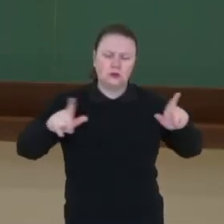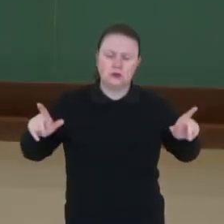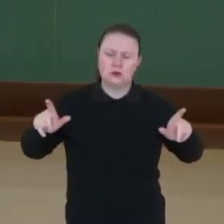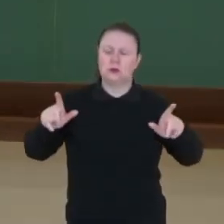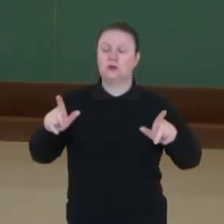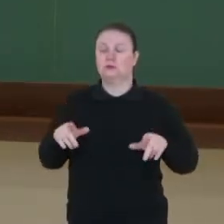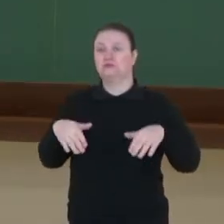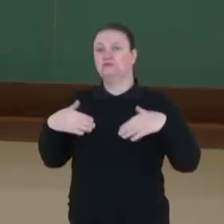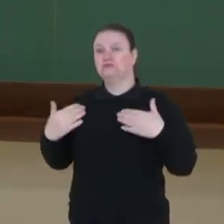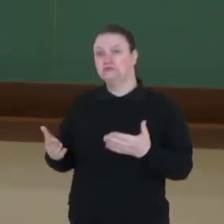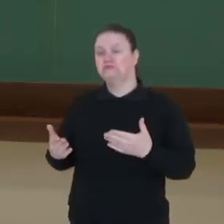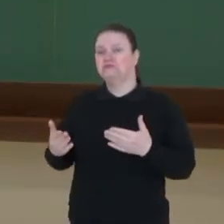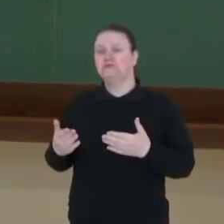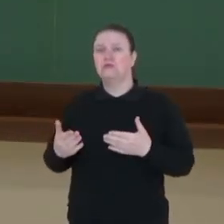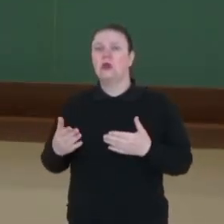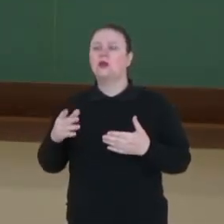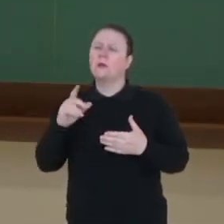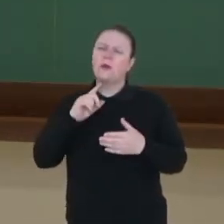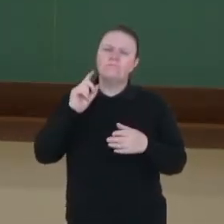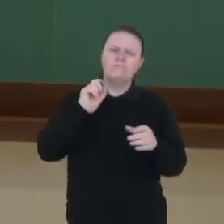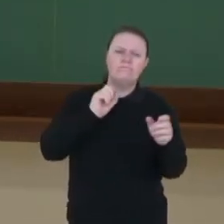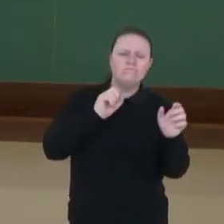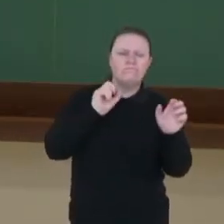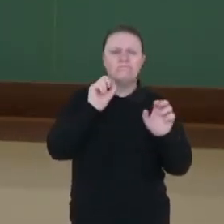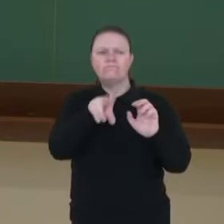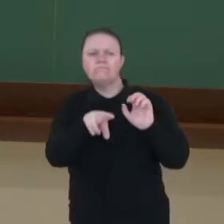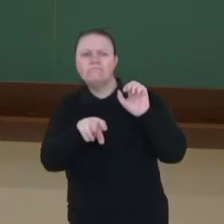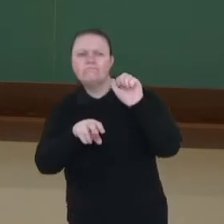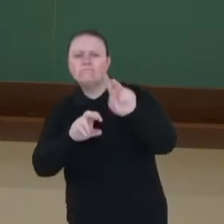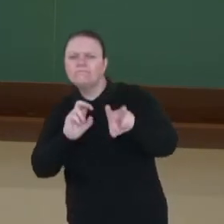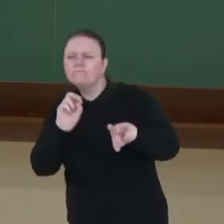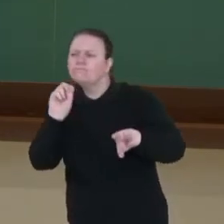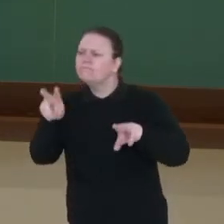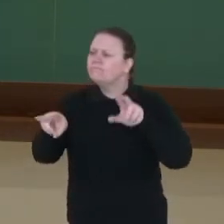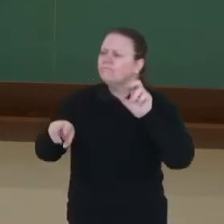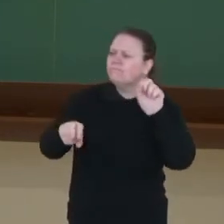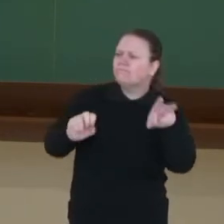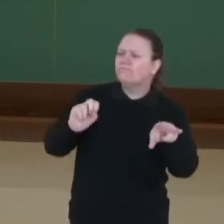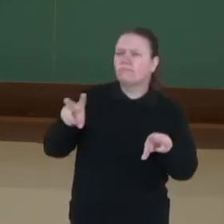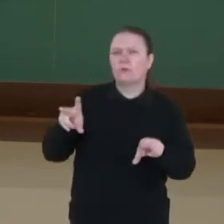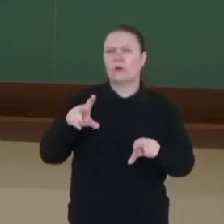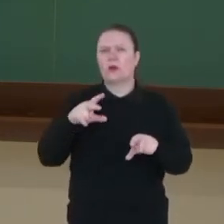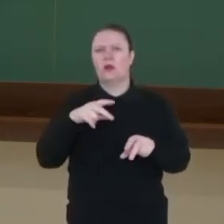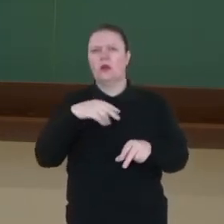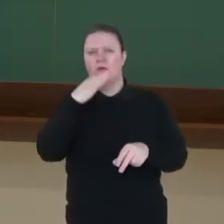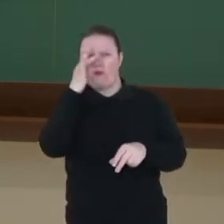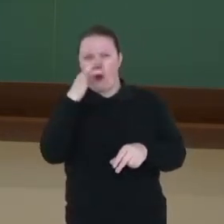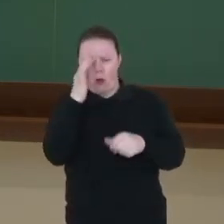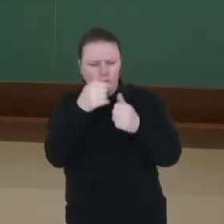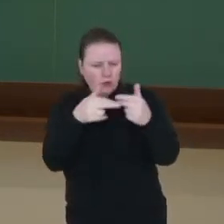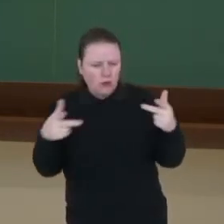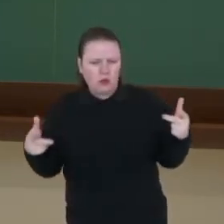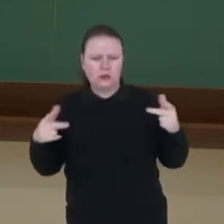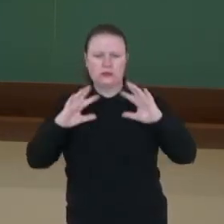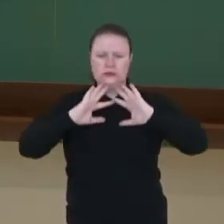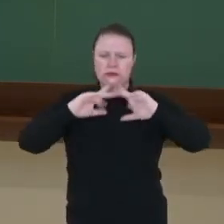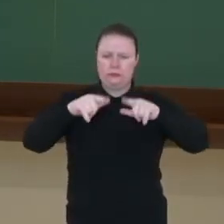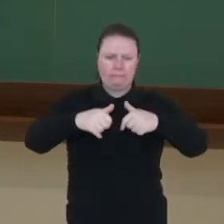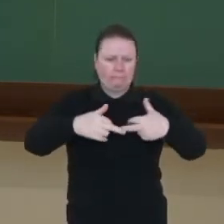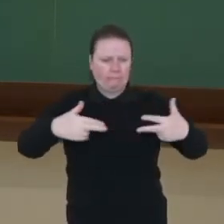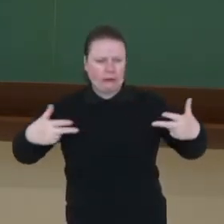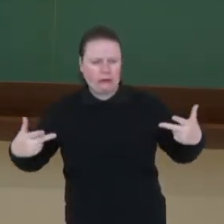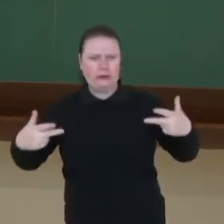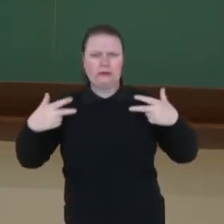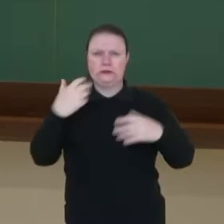então, isso questões da flora também, ele ia notando como uma determinada planta ela ia sendo